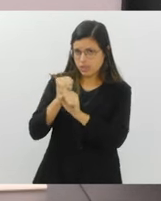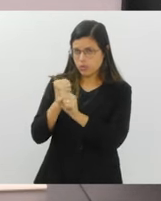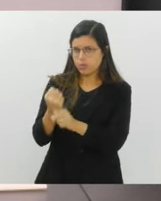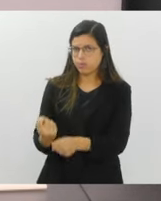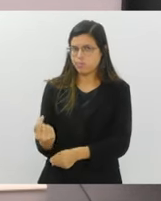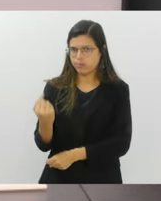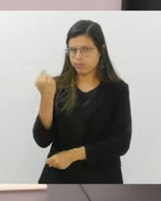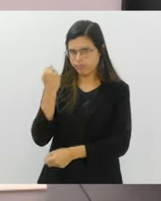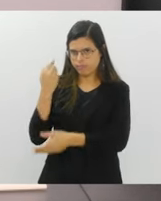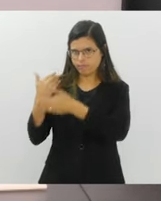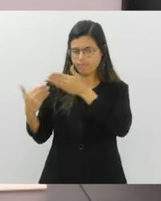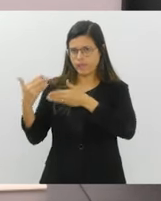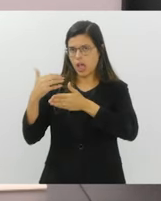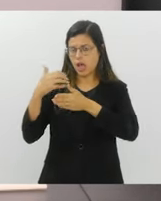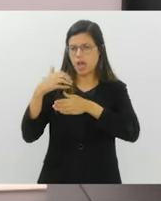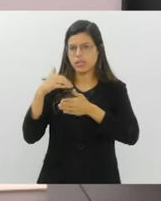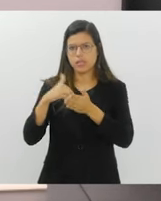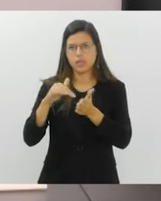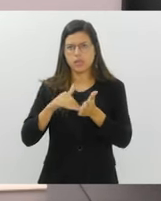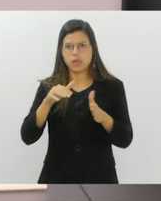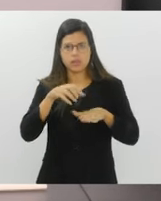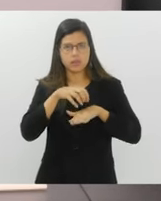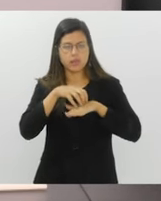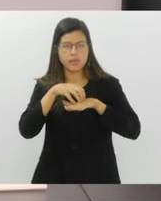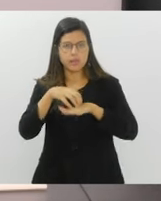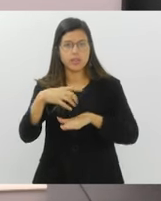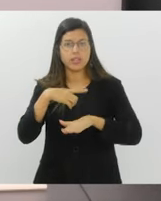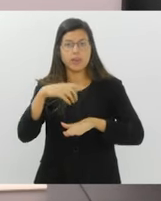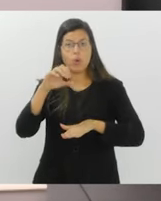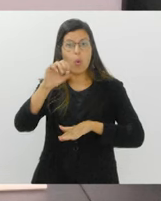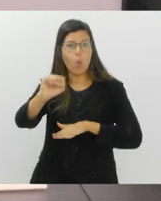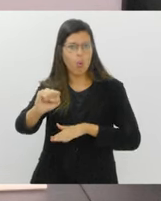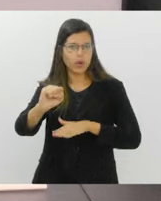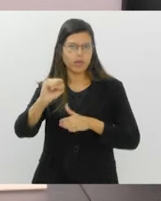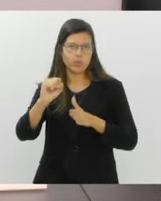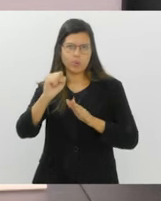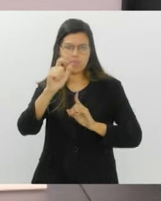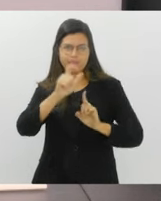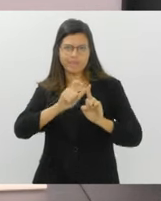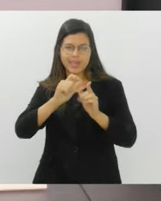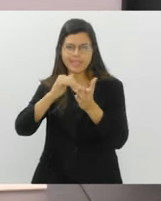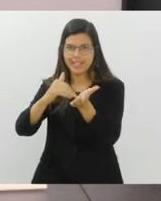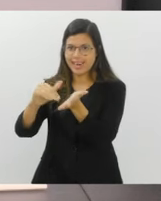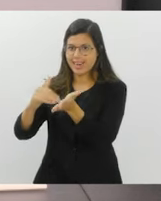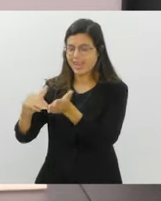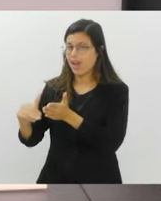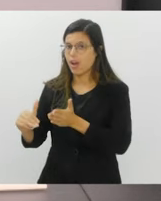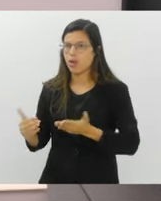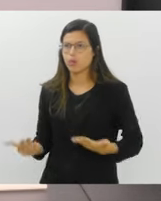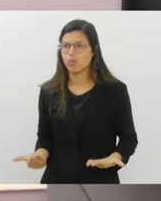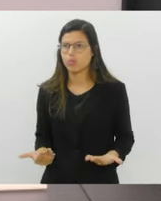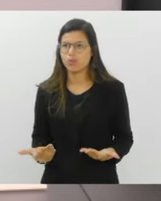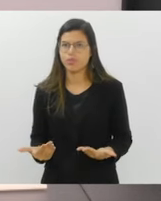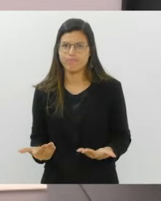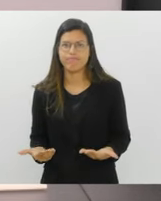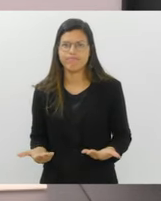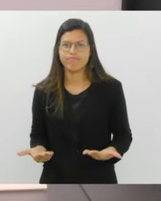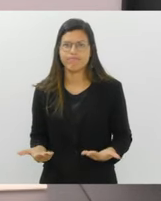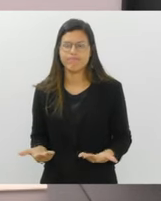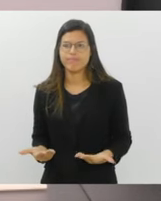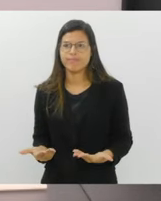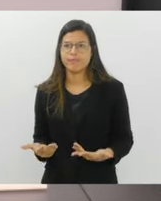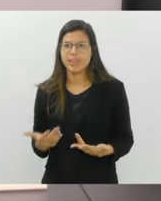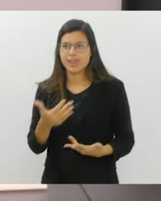de Transportes teve 8 secretários. Por via de consequência, só de convir que